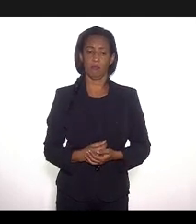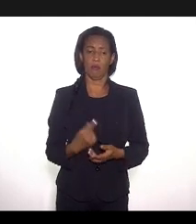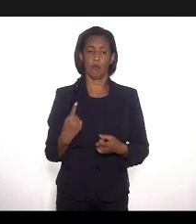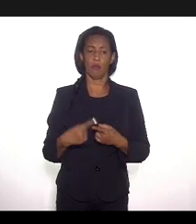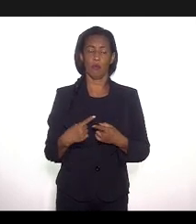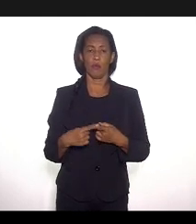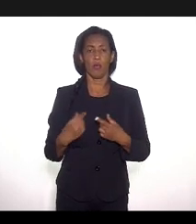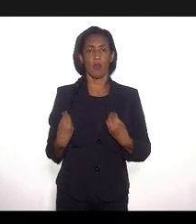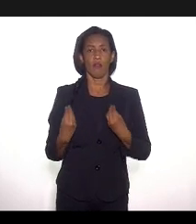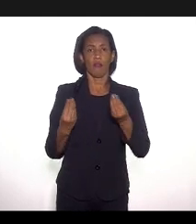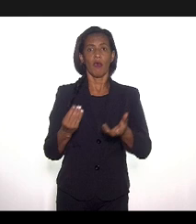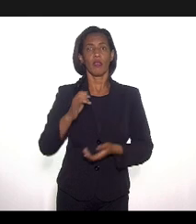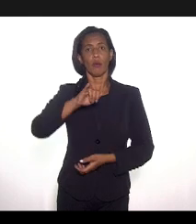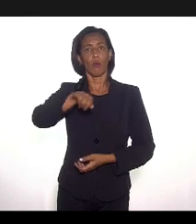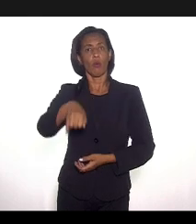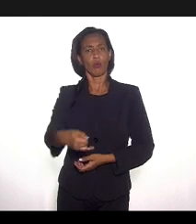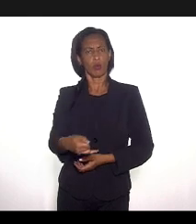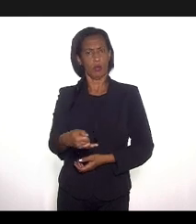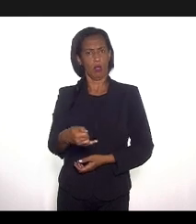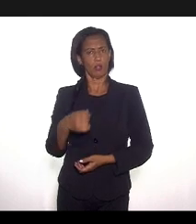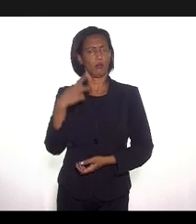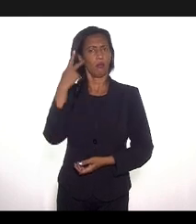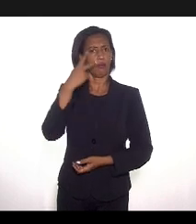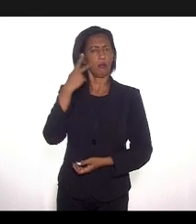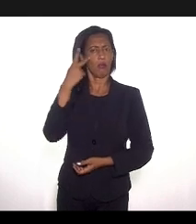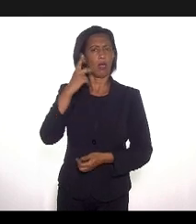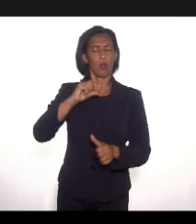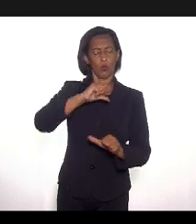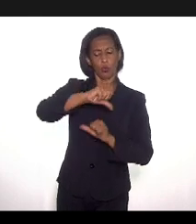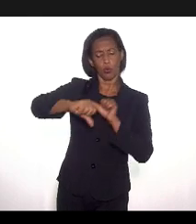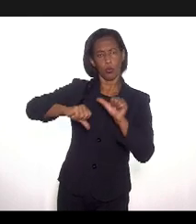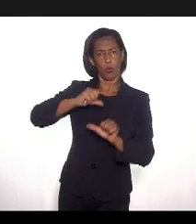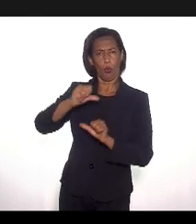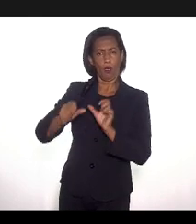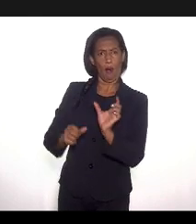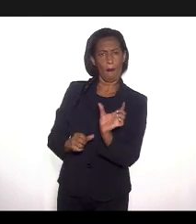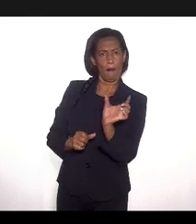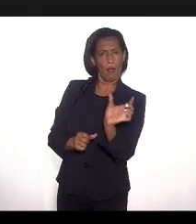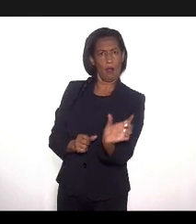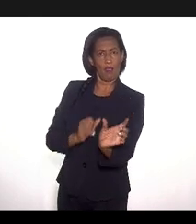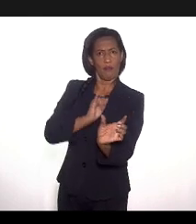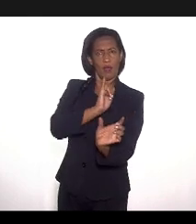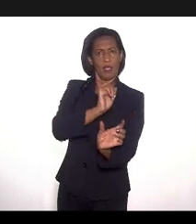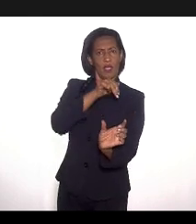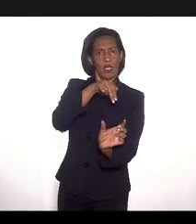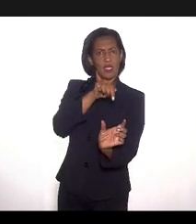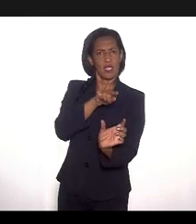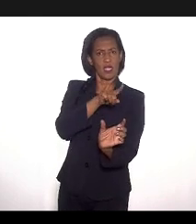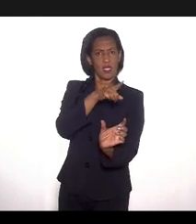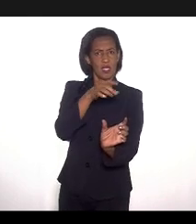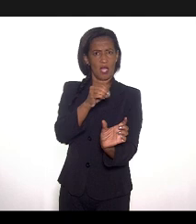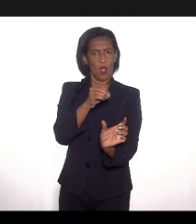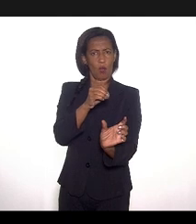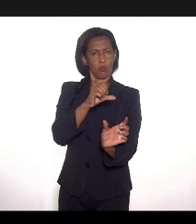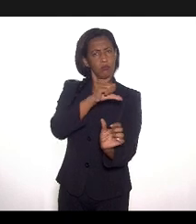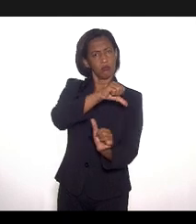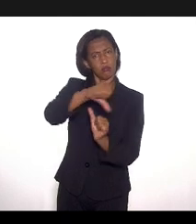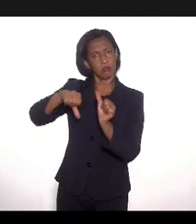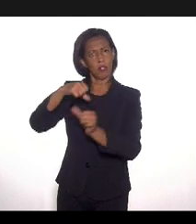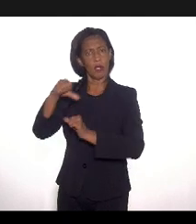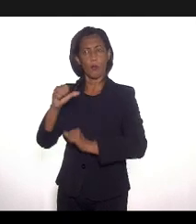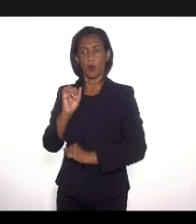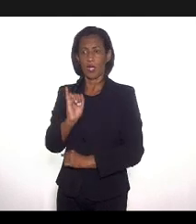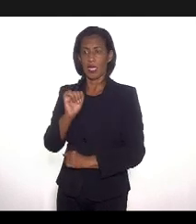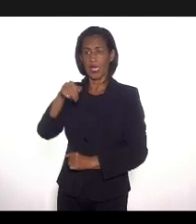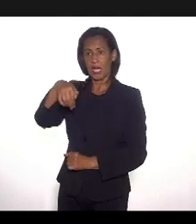dar oportunidade do parlamento trocar a palavra isenção por imunidade.